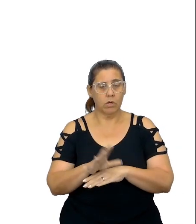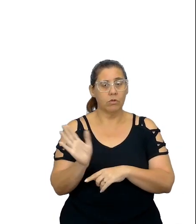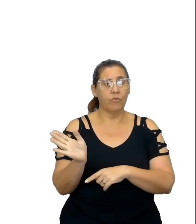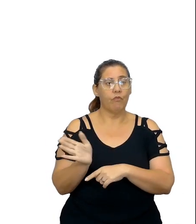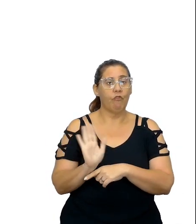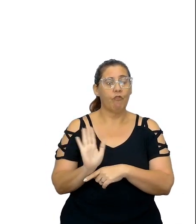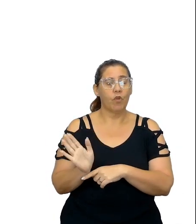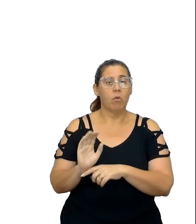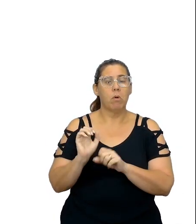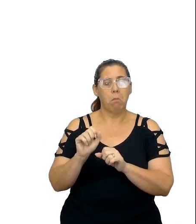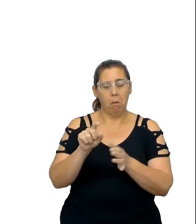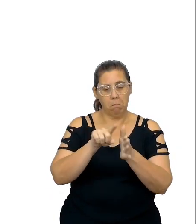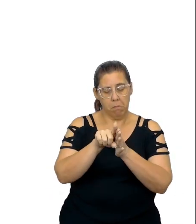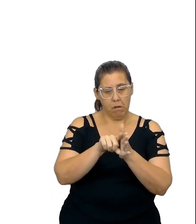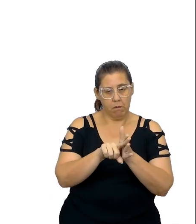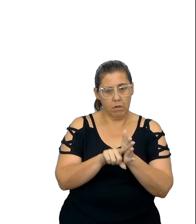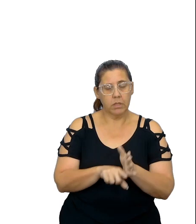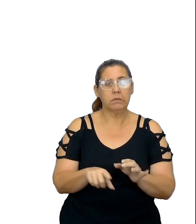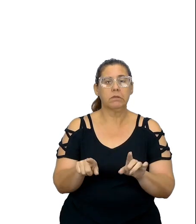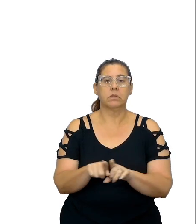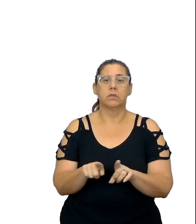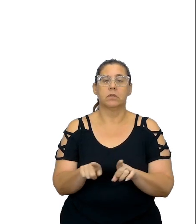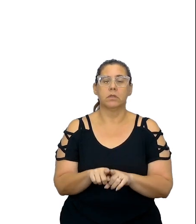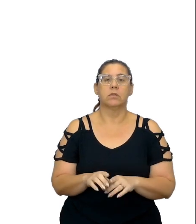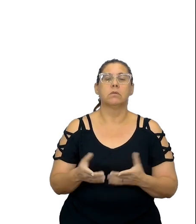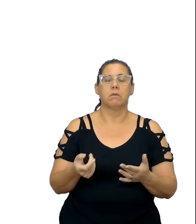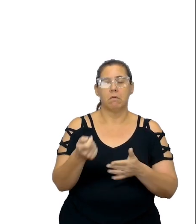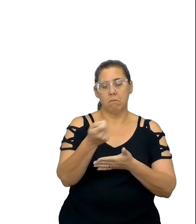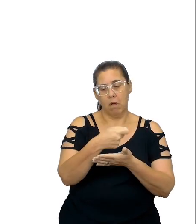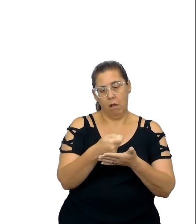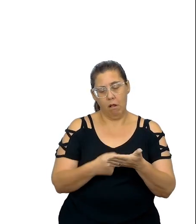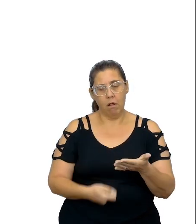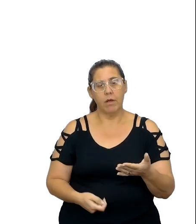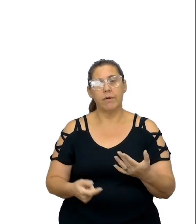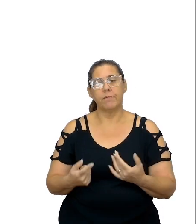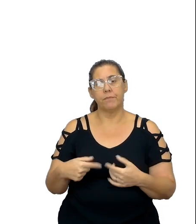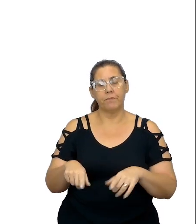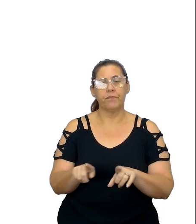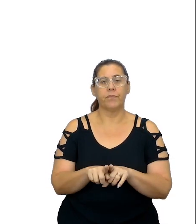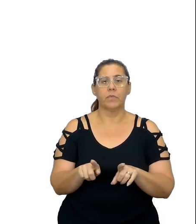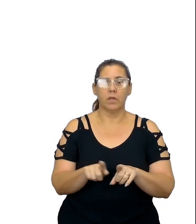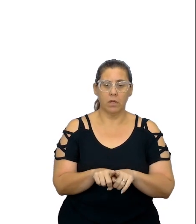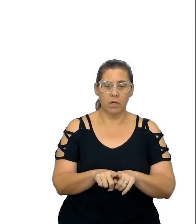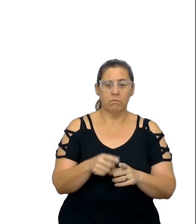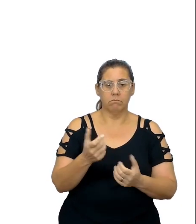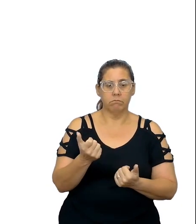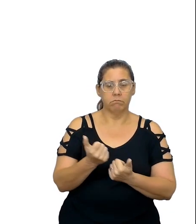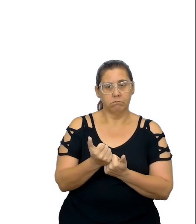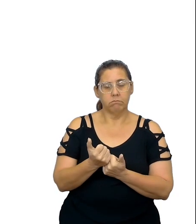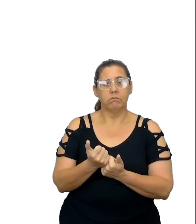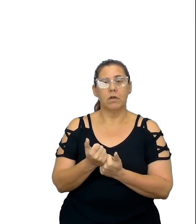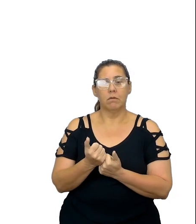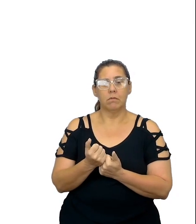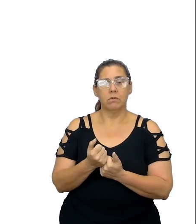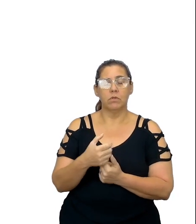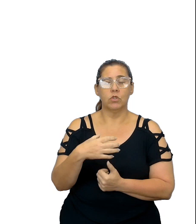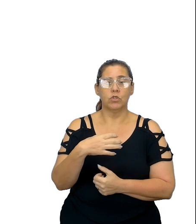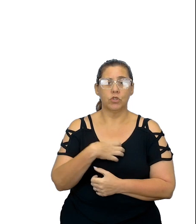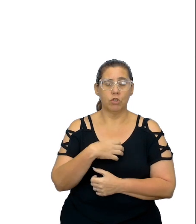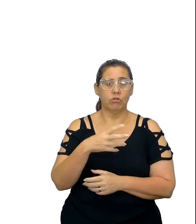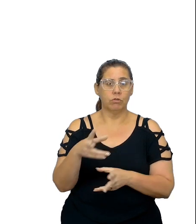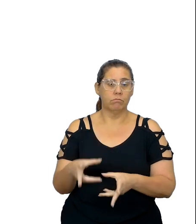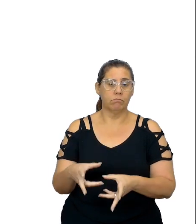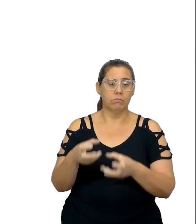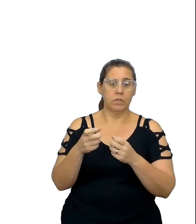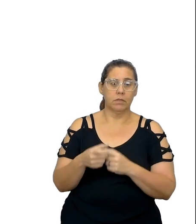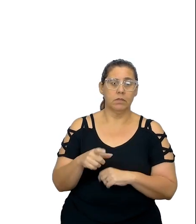ser pesquisados, né? Aí os estudantes fazem anotações e vão aí sustentando a sua forma de ver.